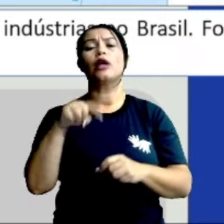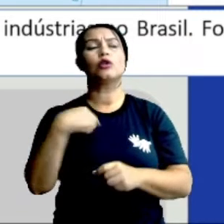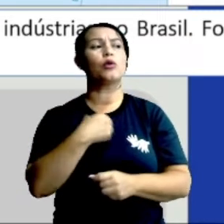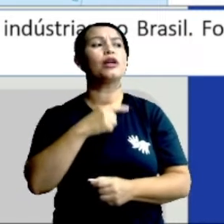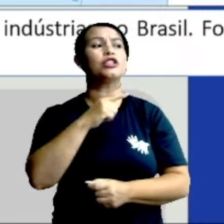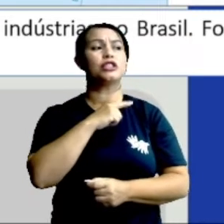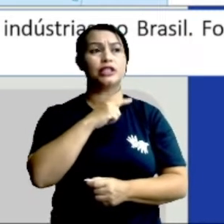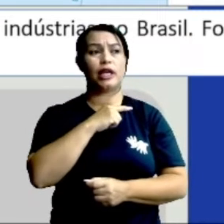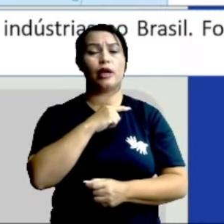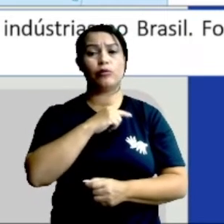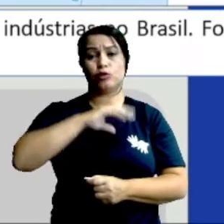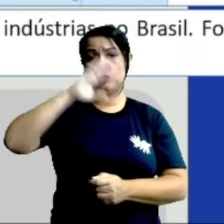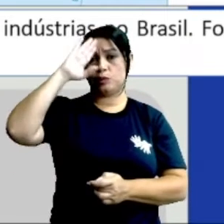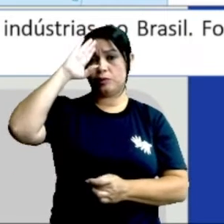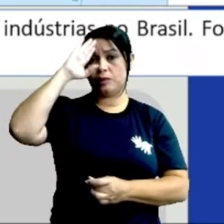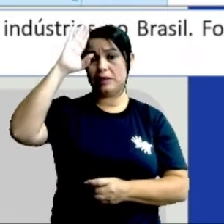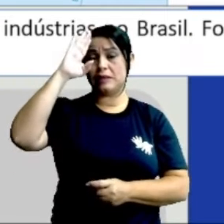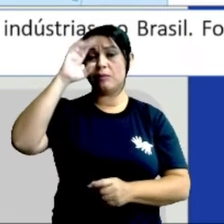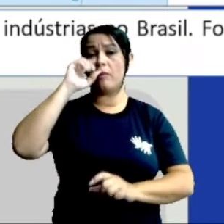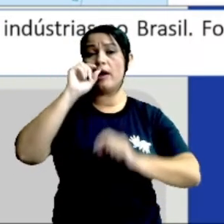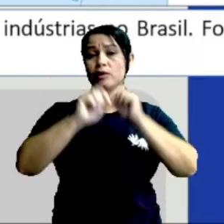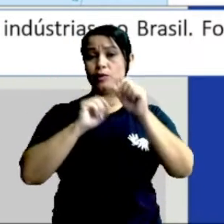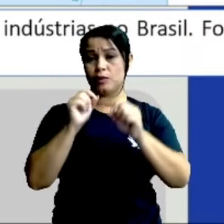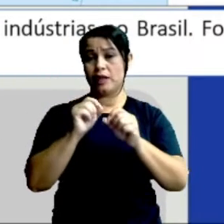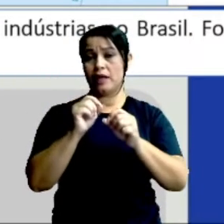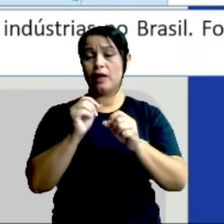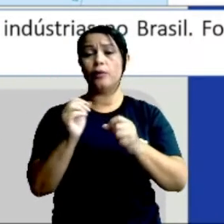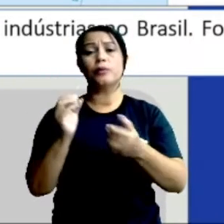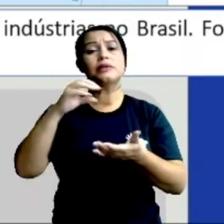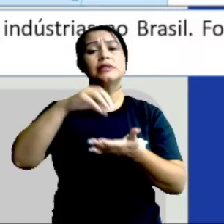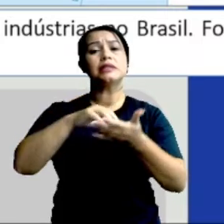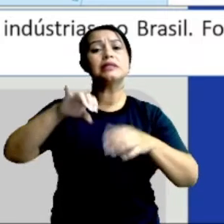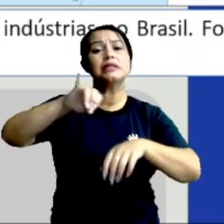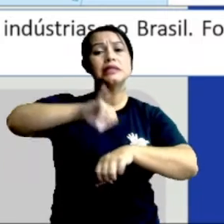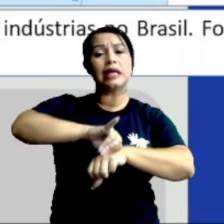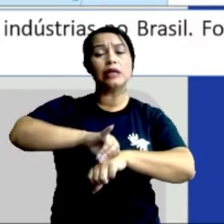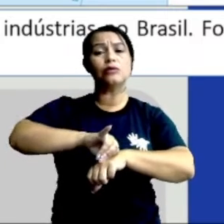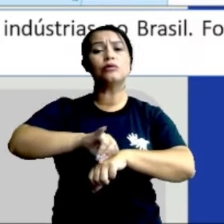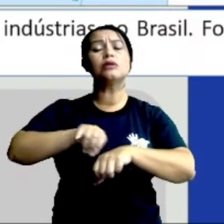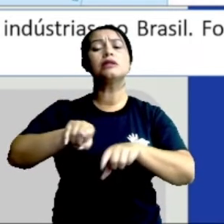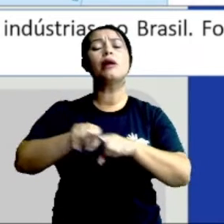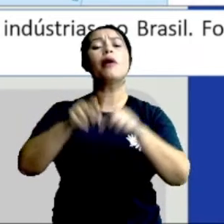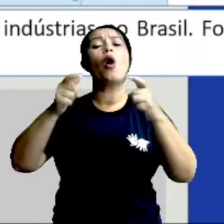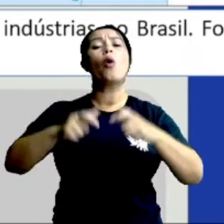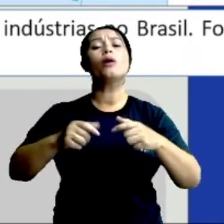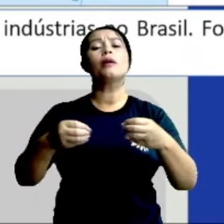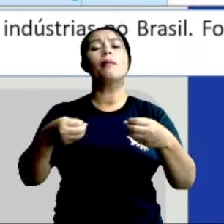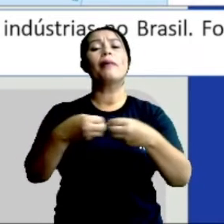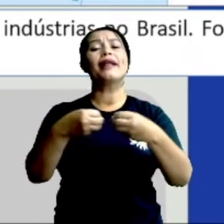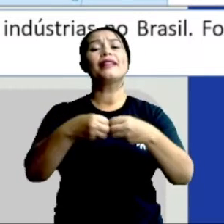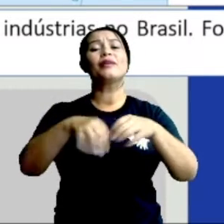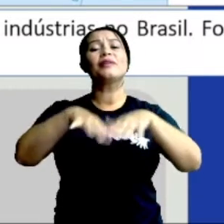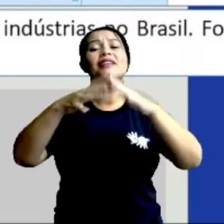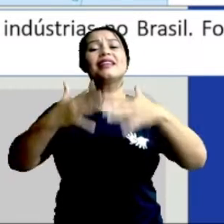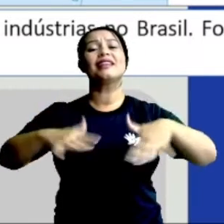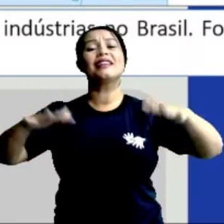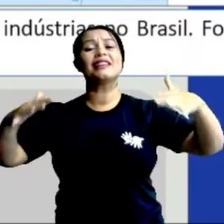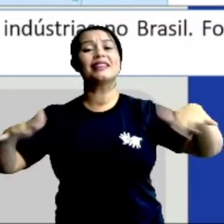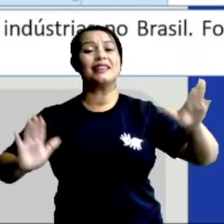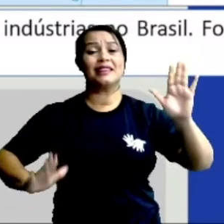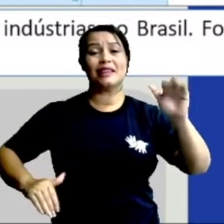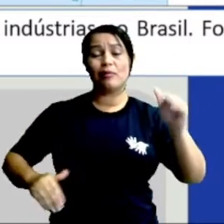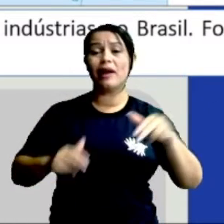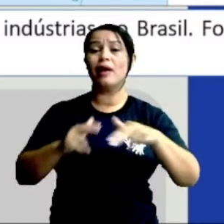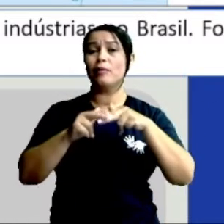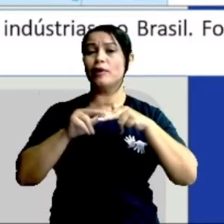principais centros urbanos brasileiros se localizam no litoral e isso tem a ver com o contexto histórico, né? E aí a gente tem